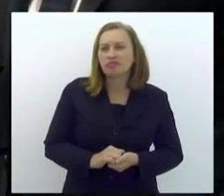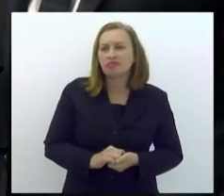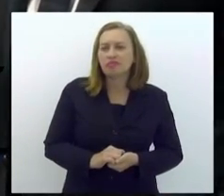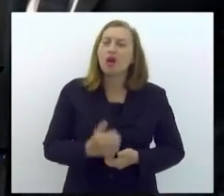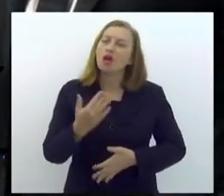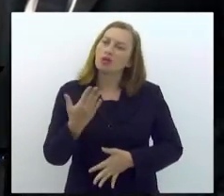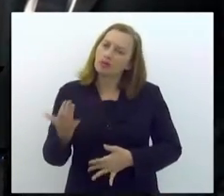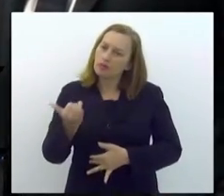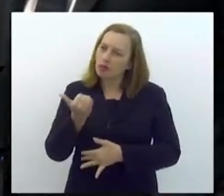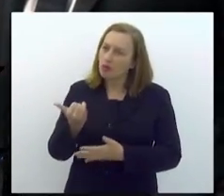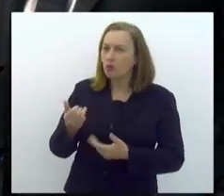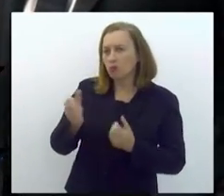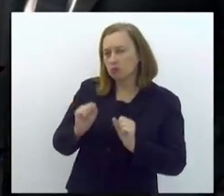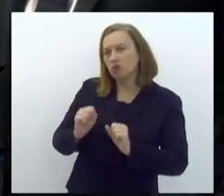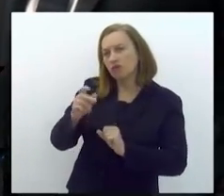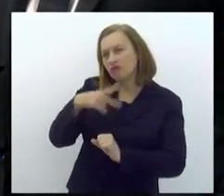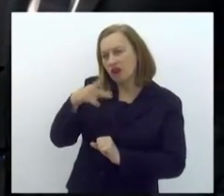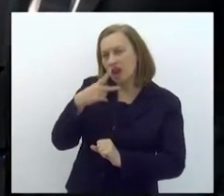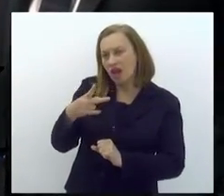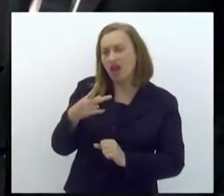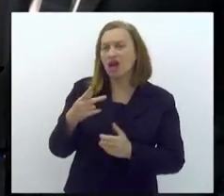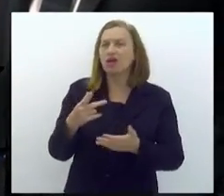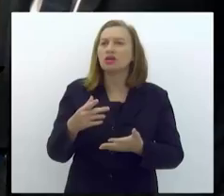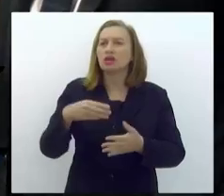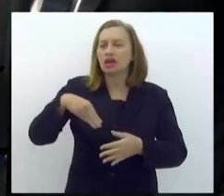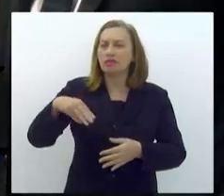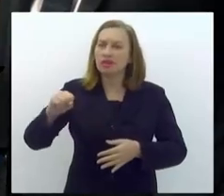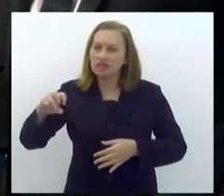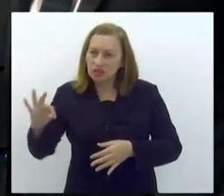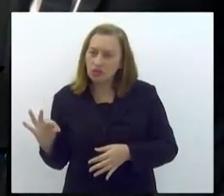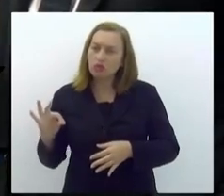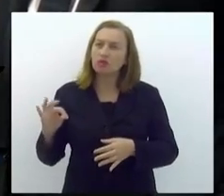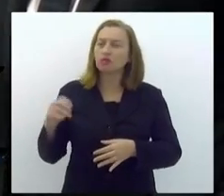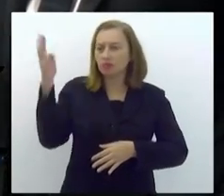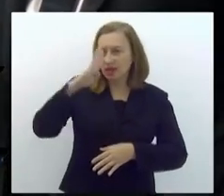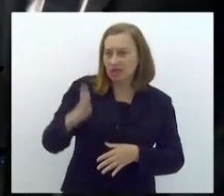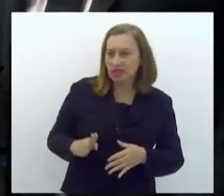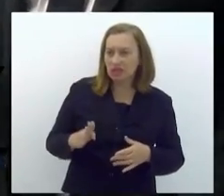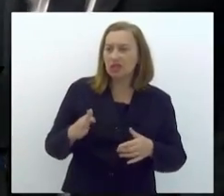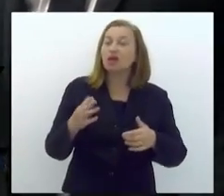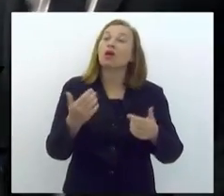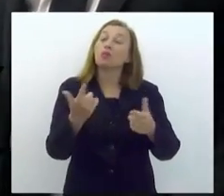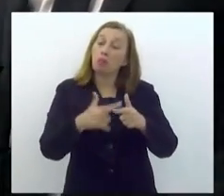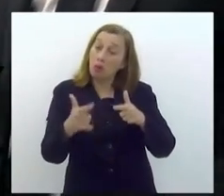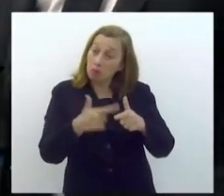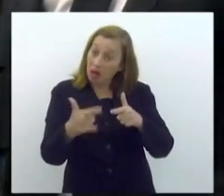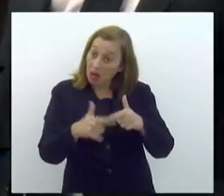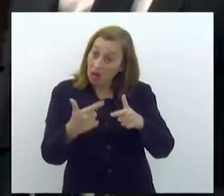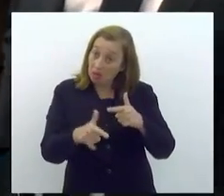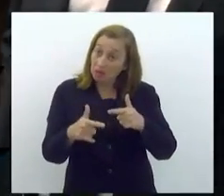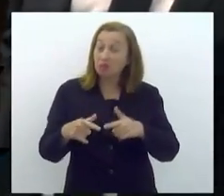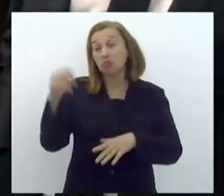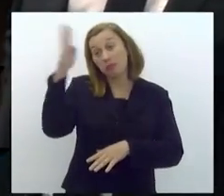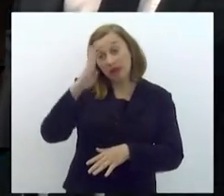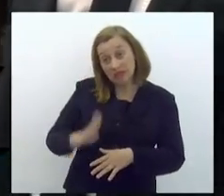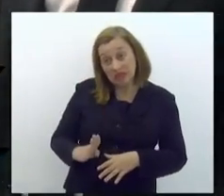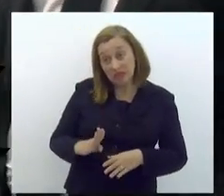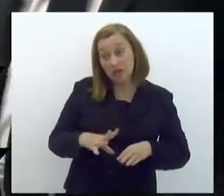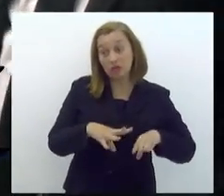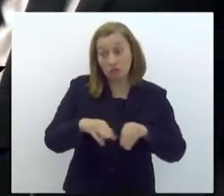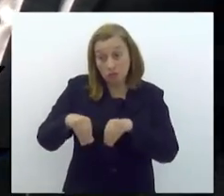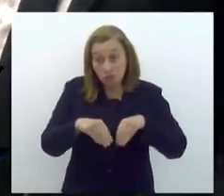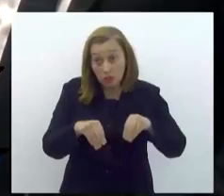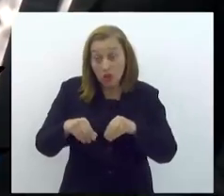permito dizer as mazelas que o MST trouxe para o Brasil para a propriedade privada para propriedade rural então